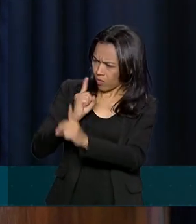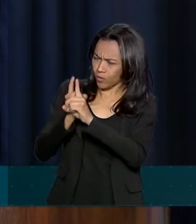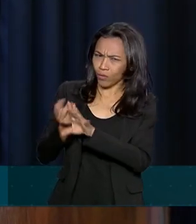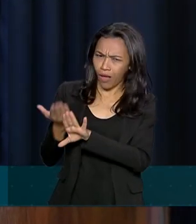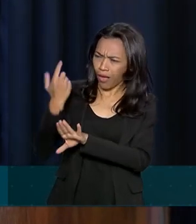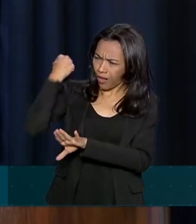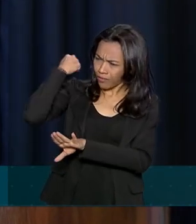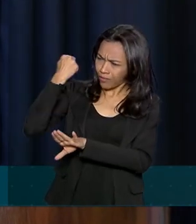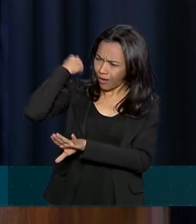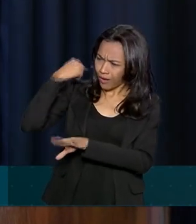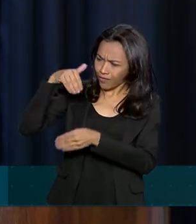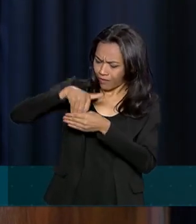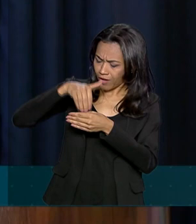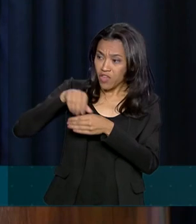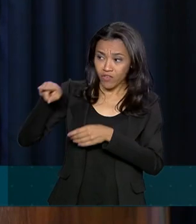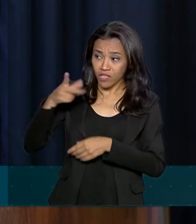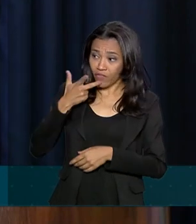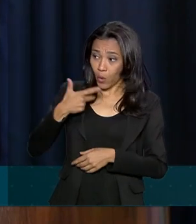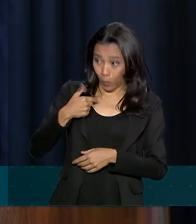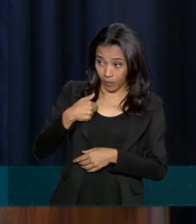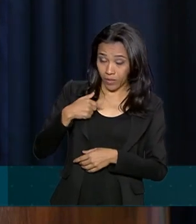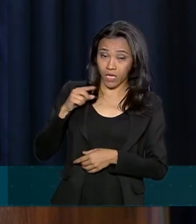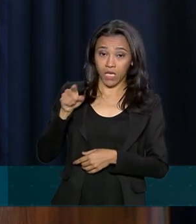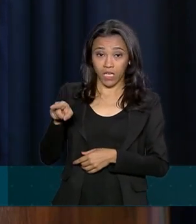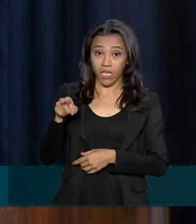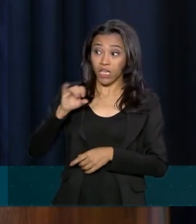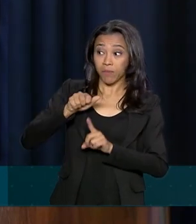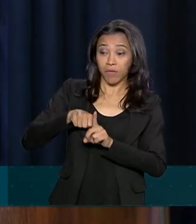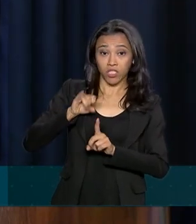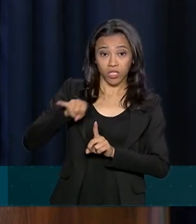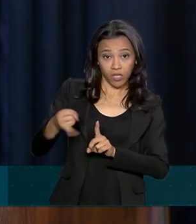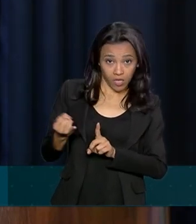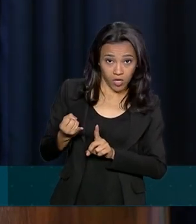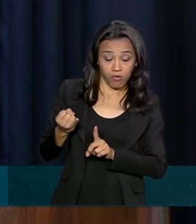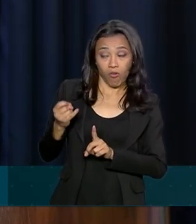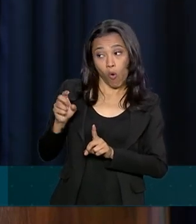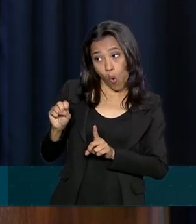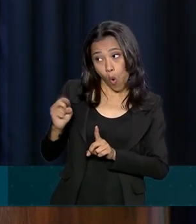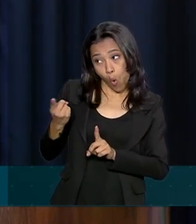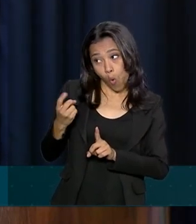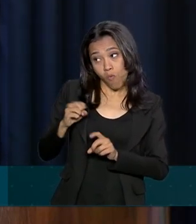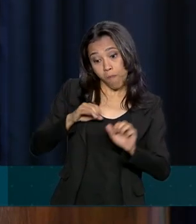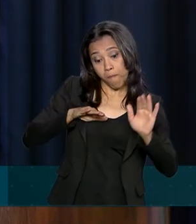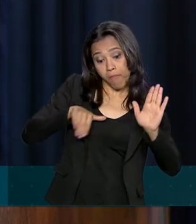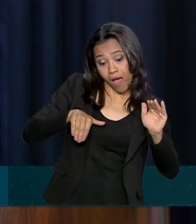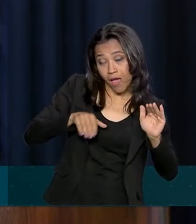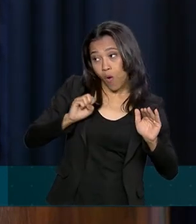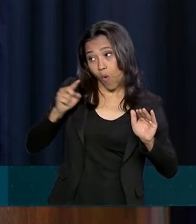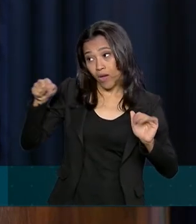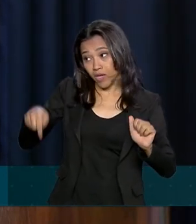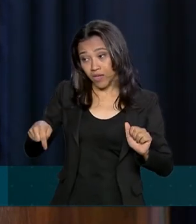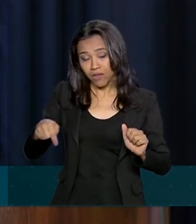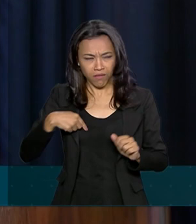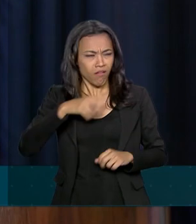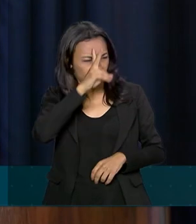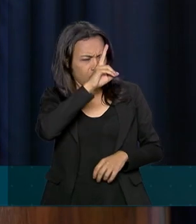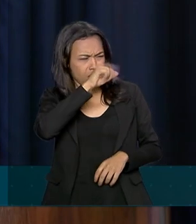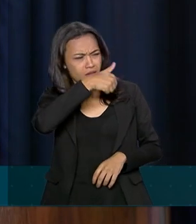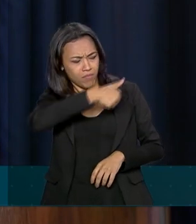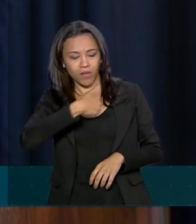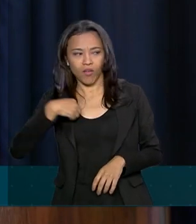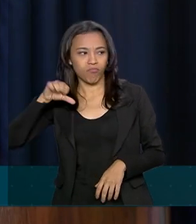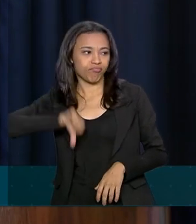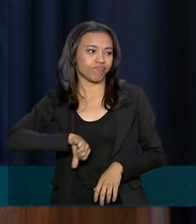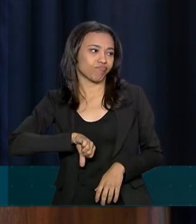a campanha, e tu falou para mim que em janeiro estaria na praia ou aqui? Eu falei, lembro, me dei